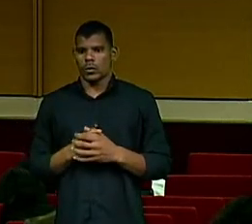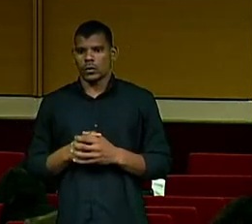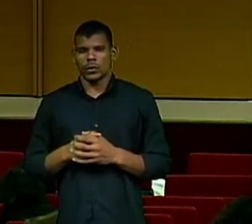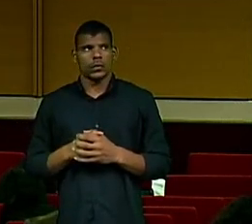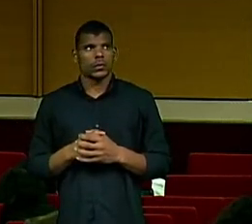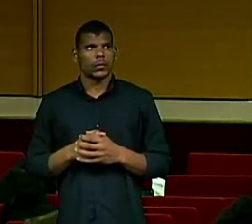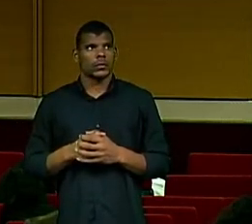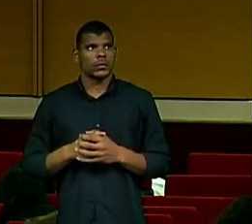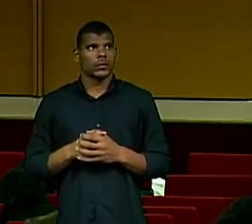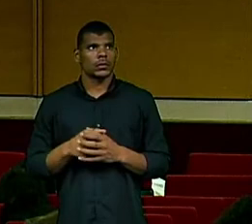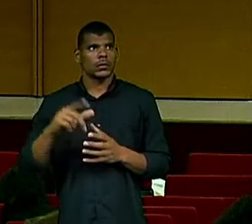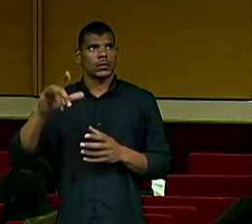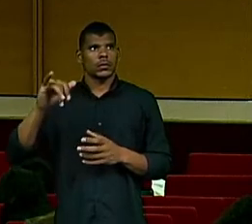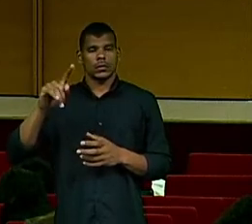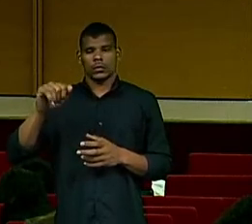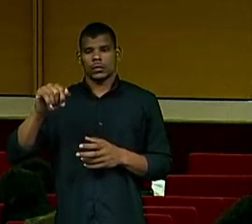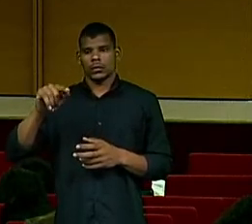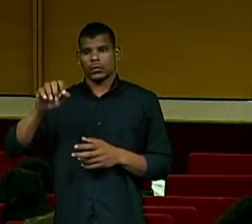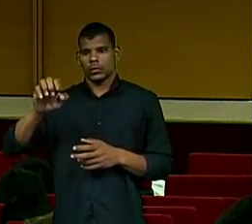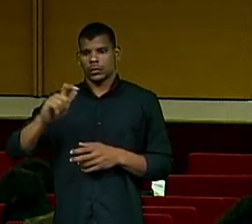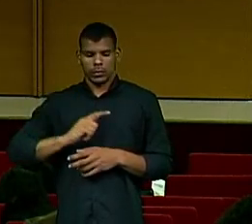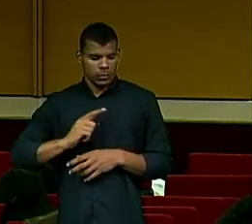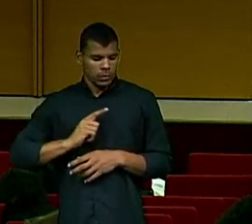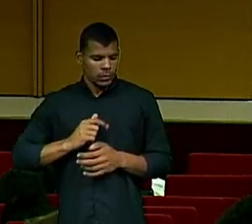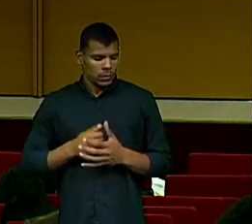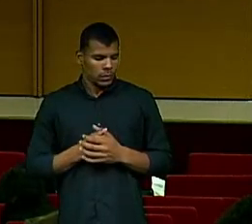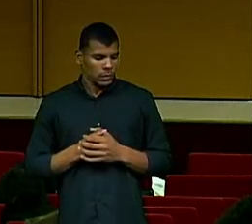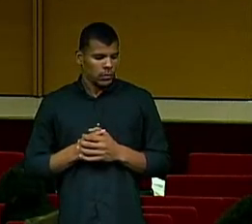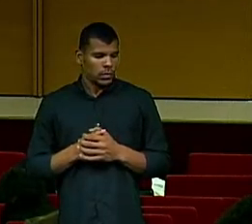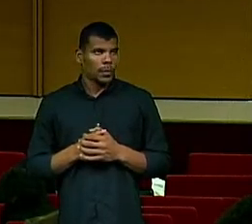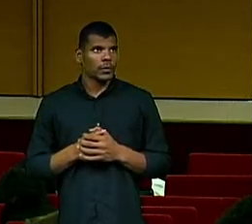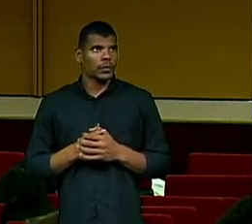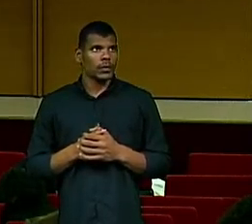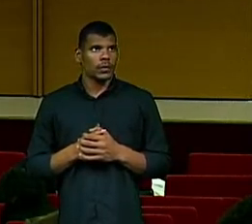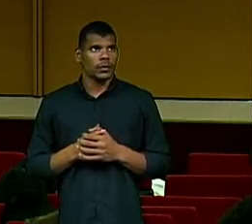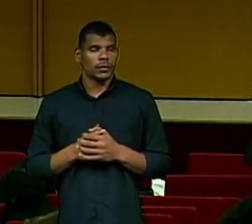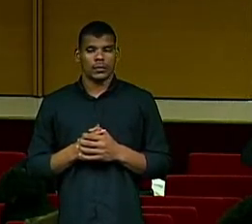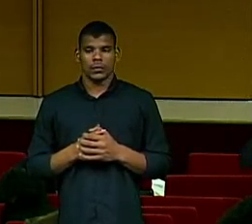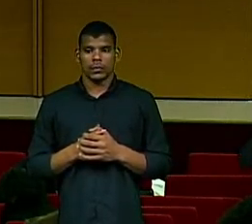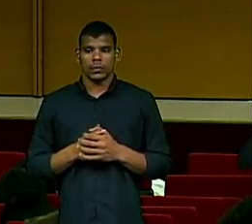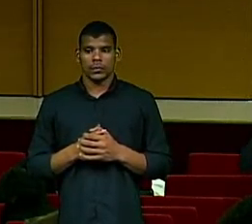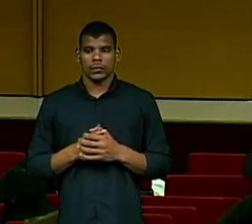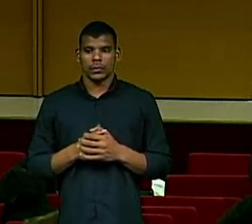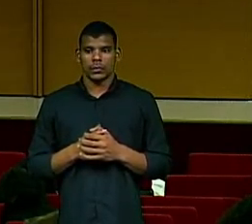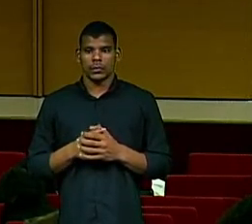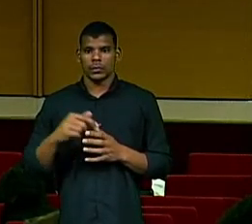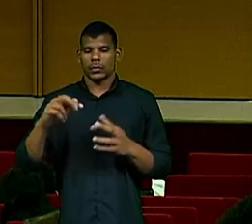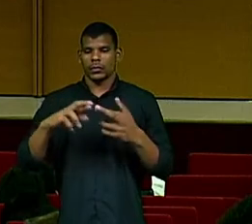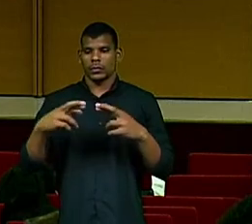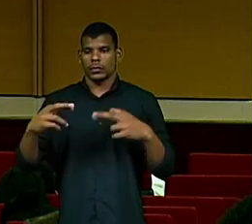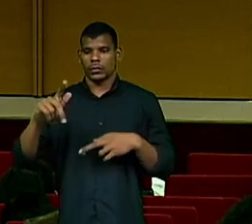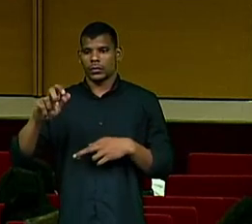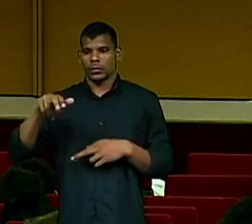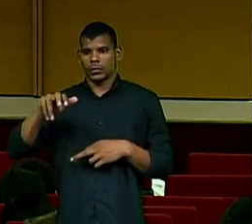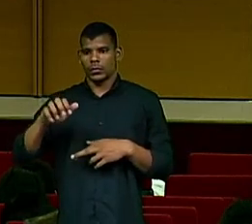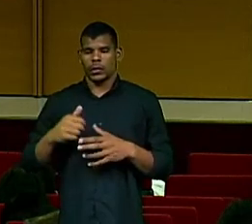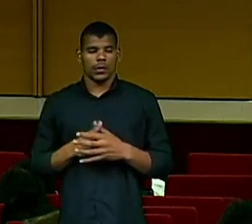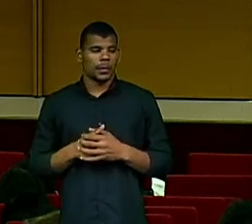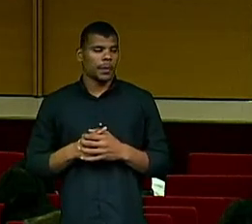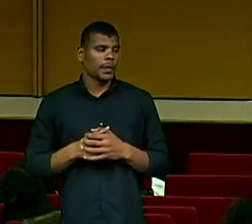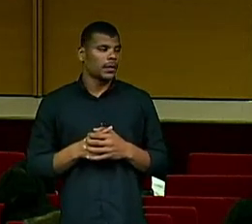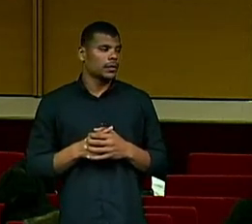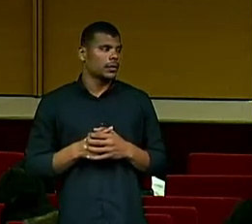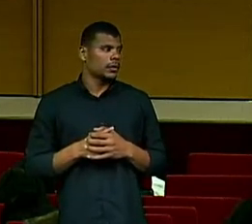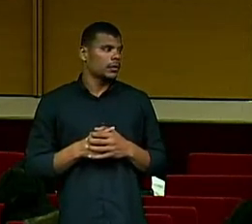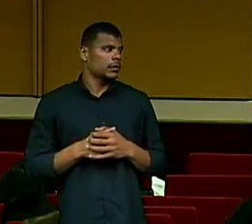ligase e muitas vezes pessoal para você transferir esse Gene de um organismo para